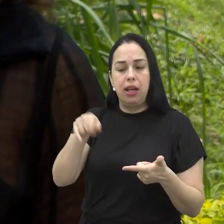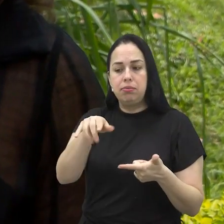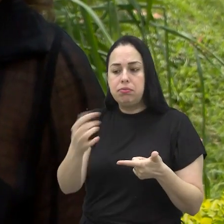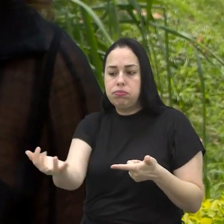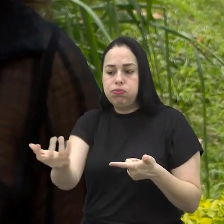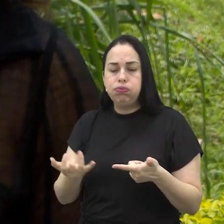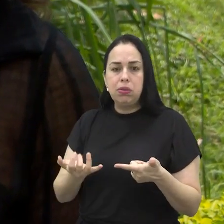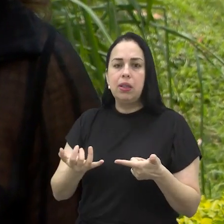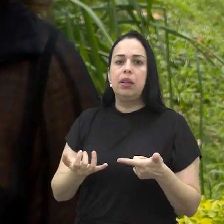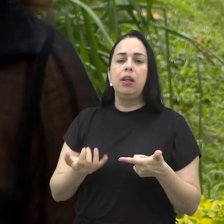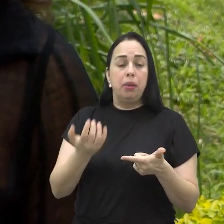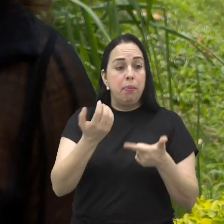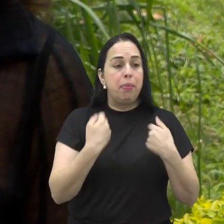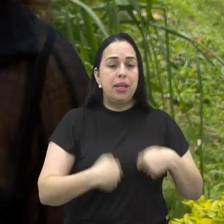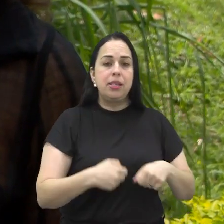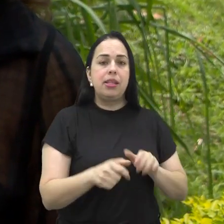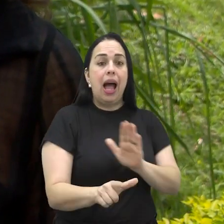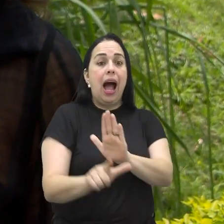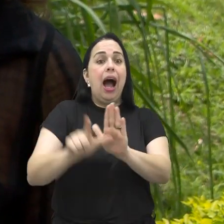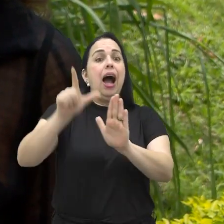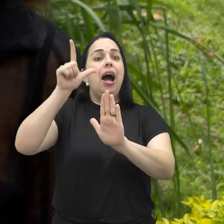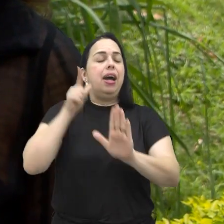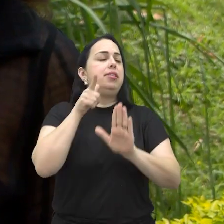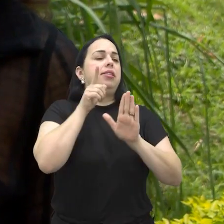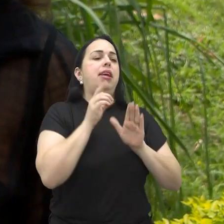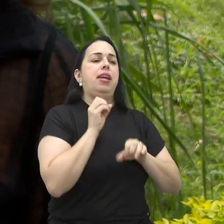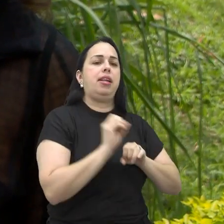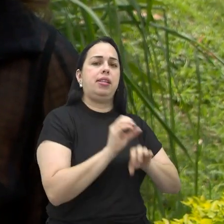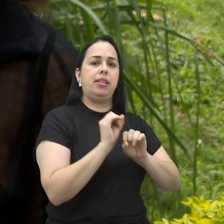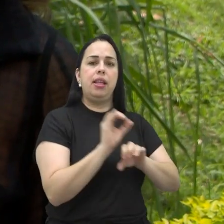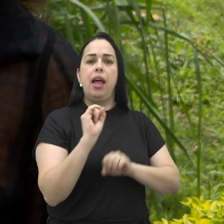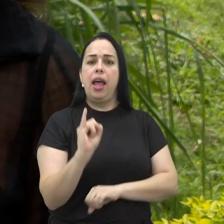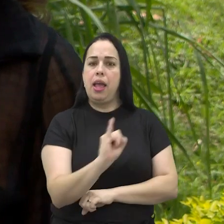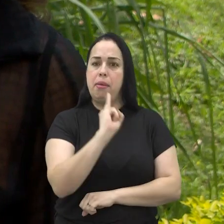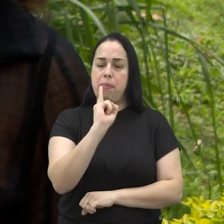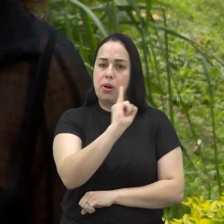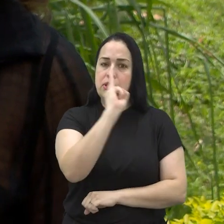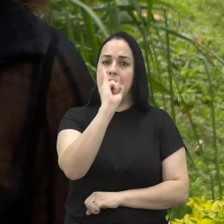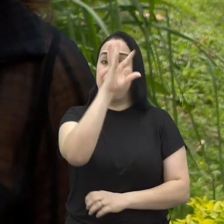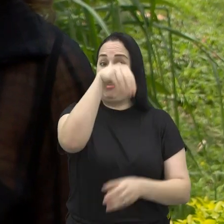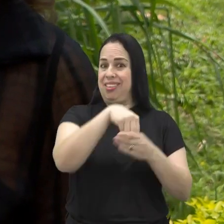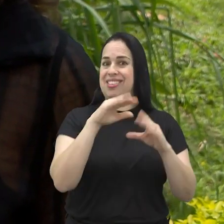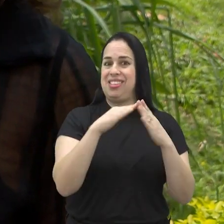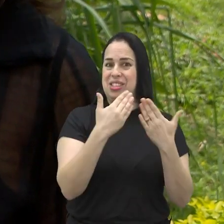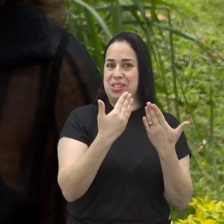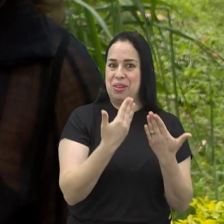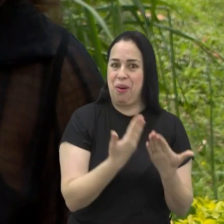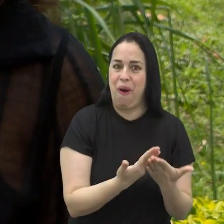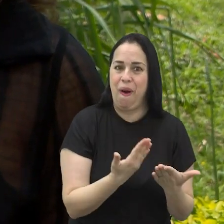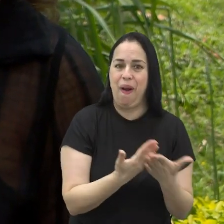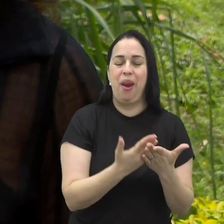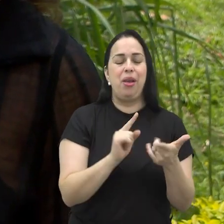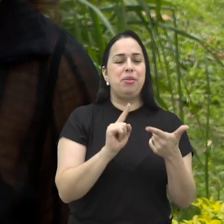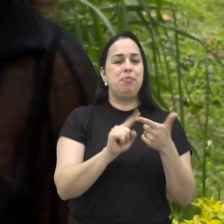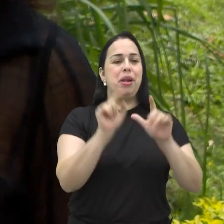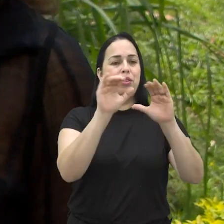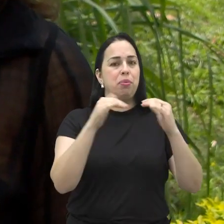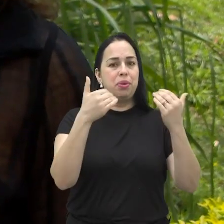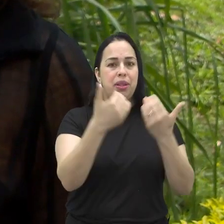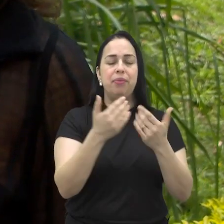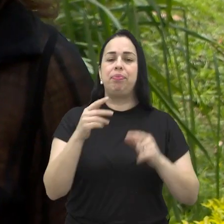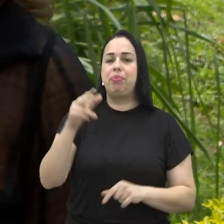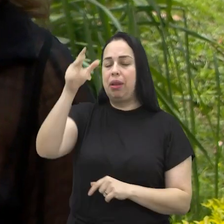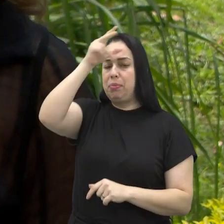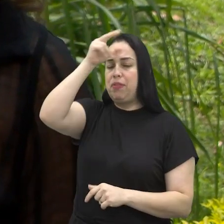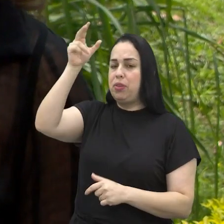do risco do fogo tem que começar antes. Acho importante levar isso para as escolas, para as comunidades.